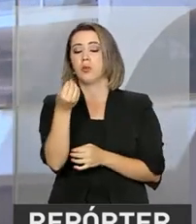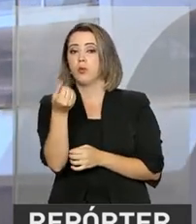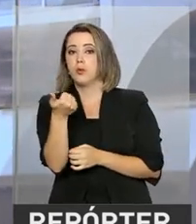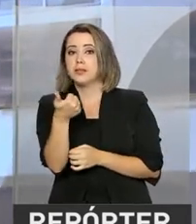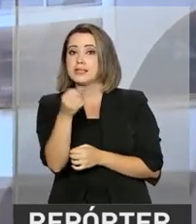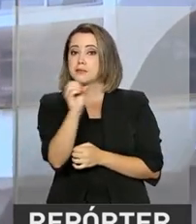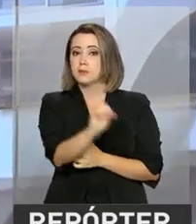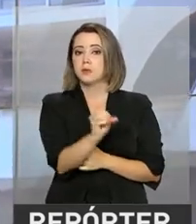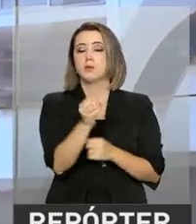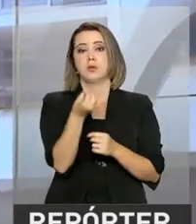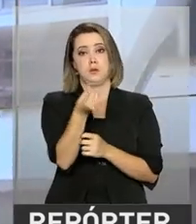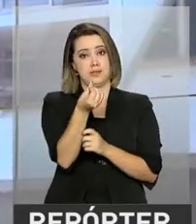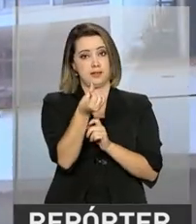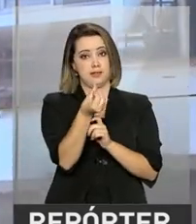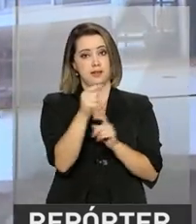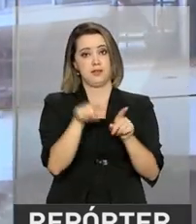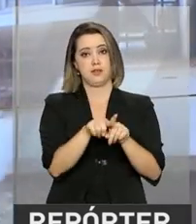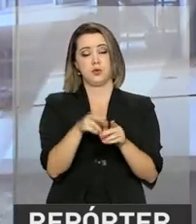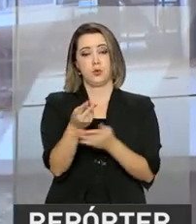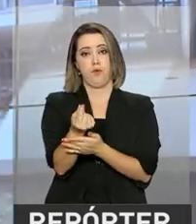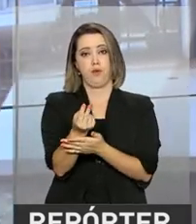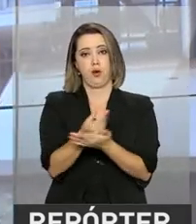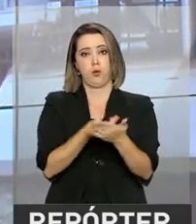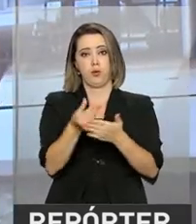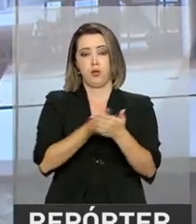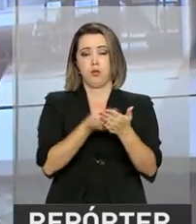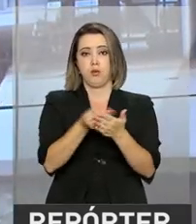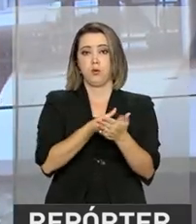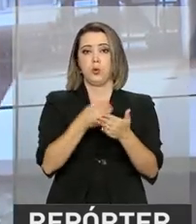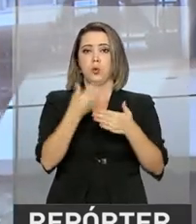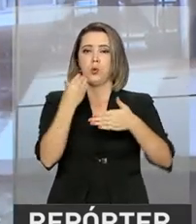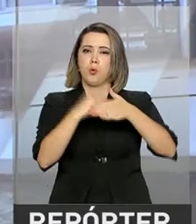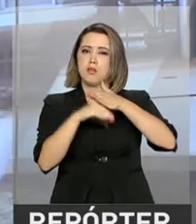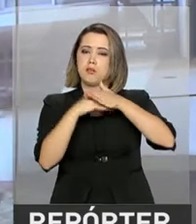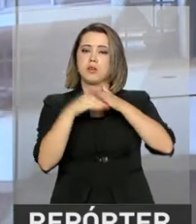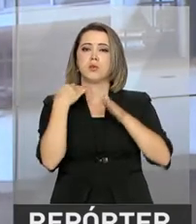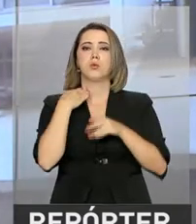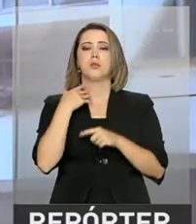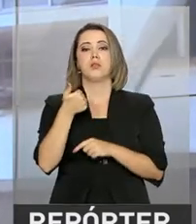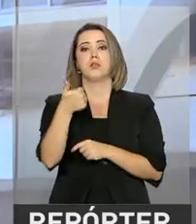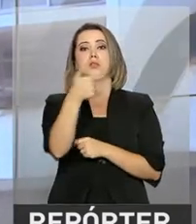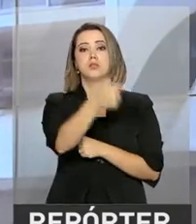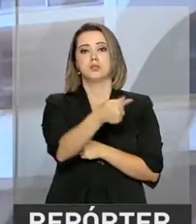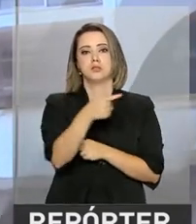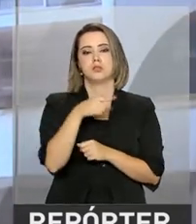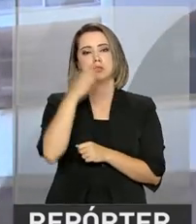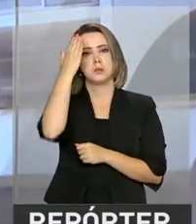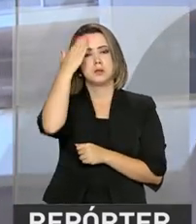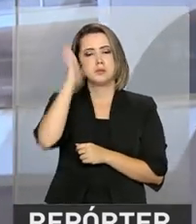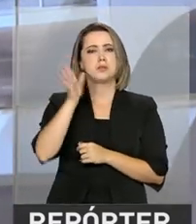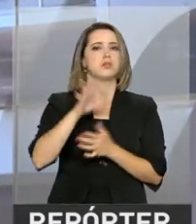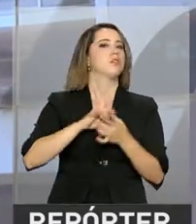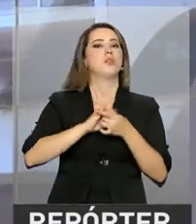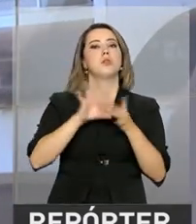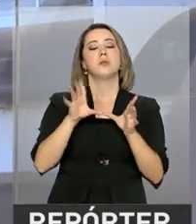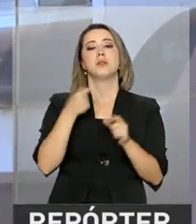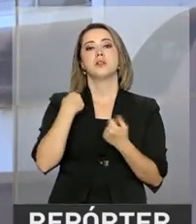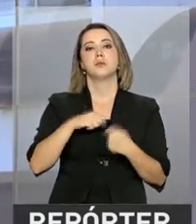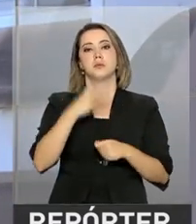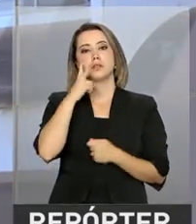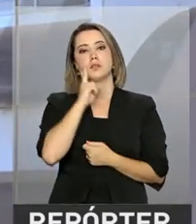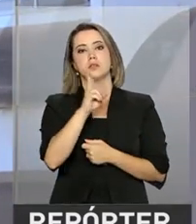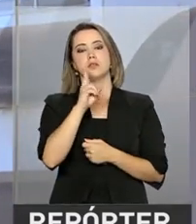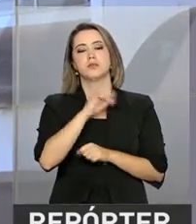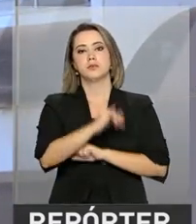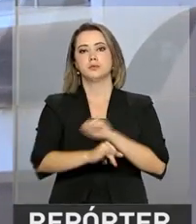o crédito bancário será no próximo dia 17 para saber se teve a declaração liberada o contribuinte deve acessar a página